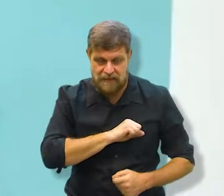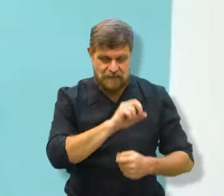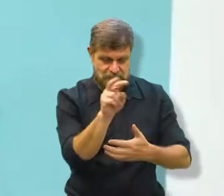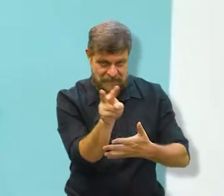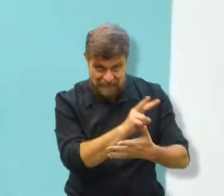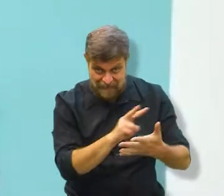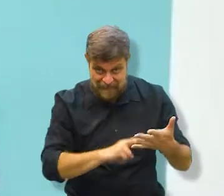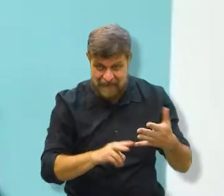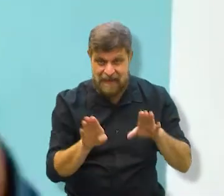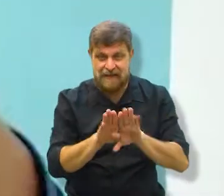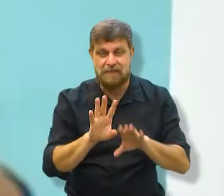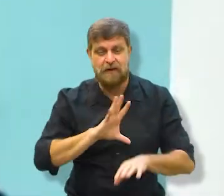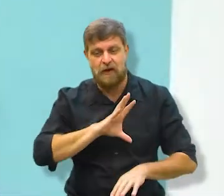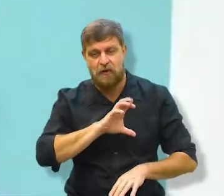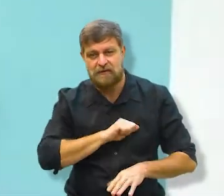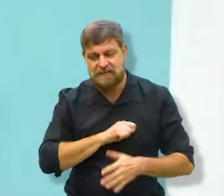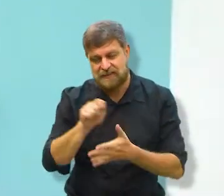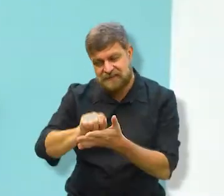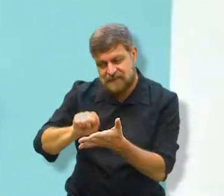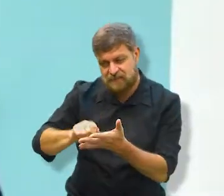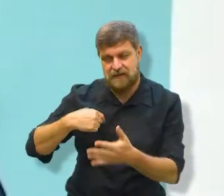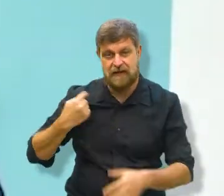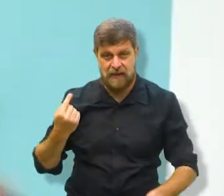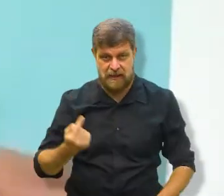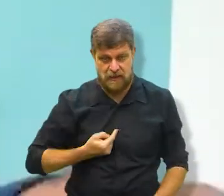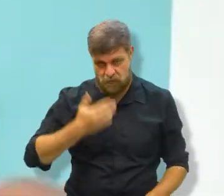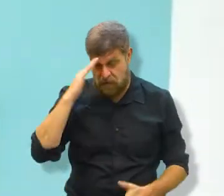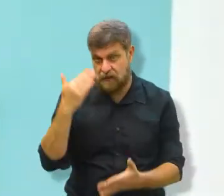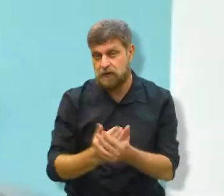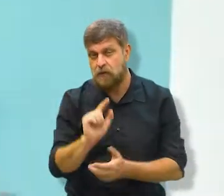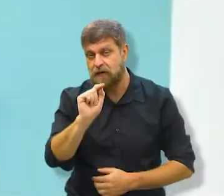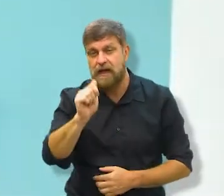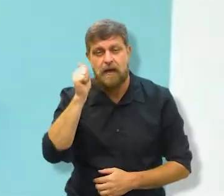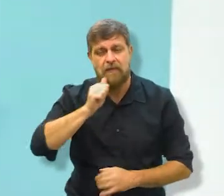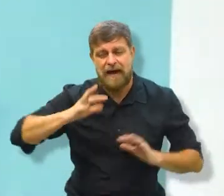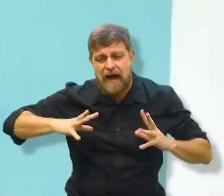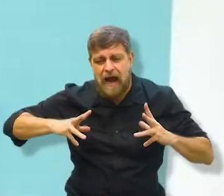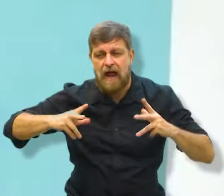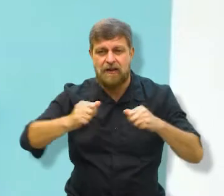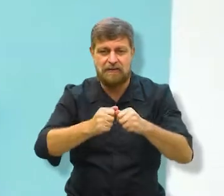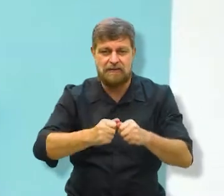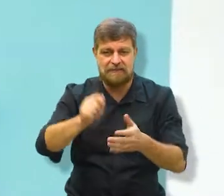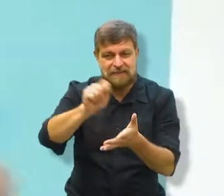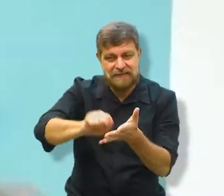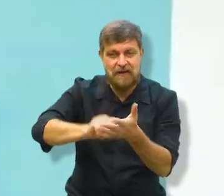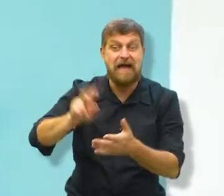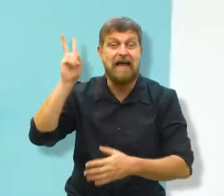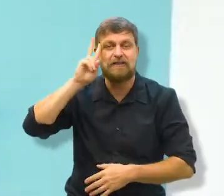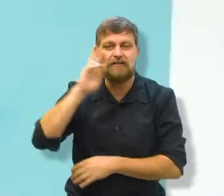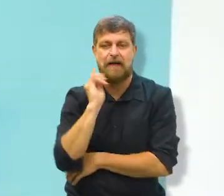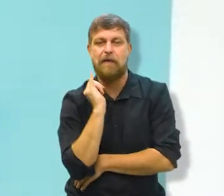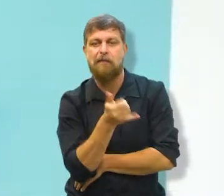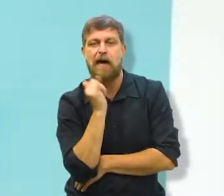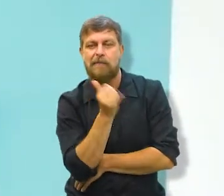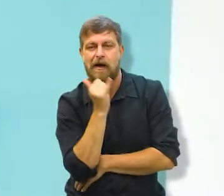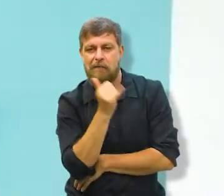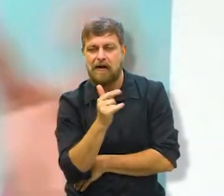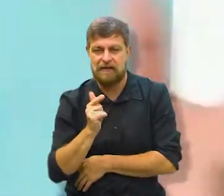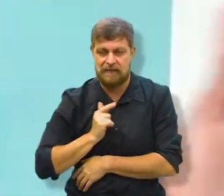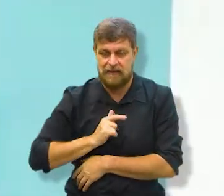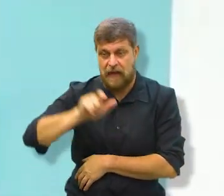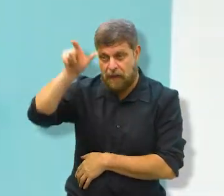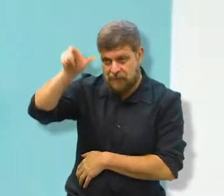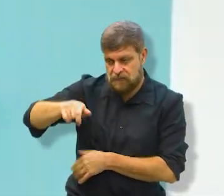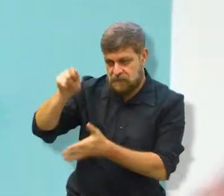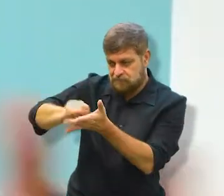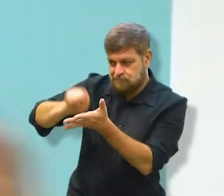escrever. Porque a gente tem uma premissa de que todas são escritoras, todas têm história para contar. A única diferença